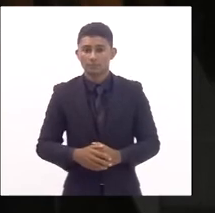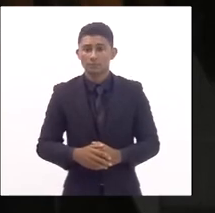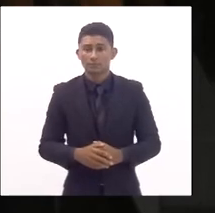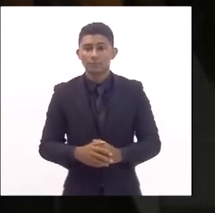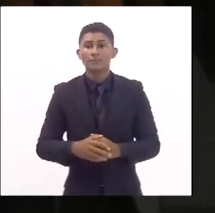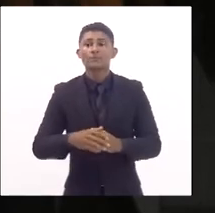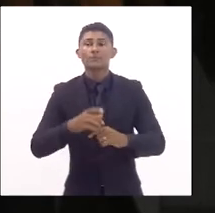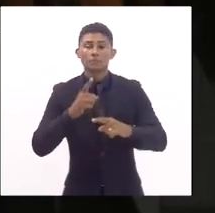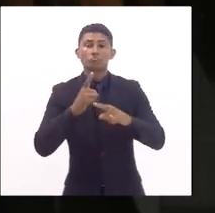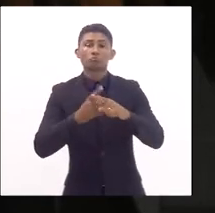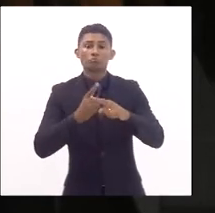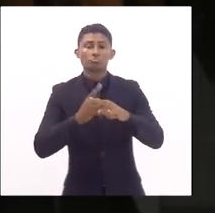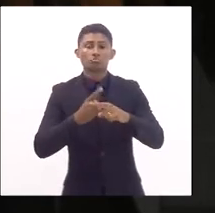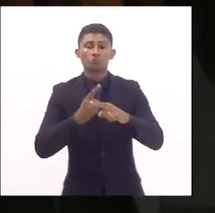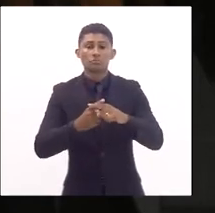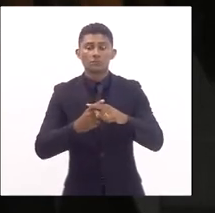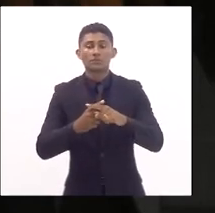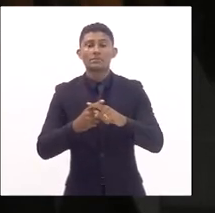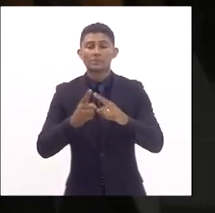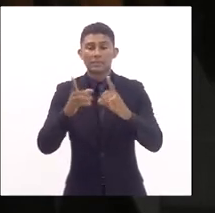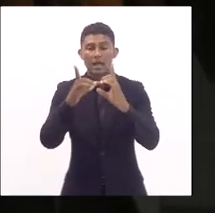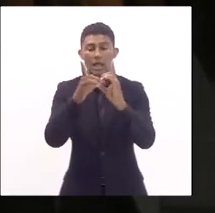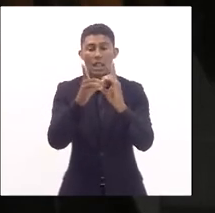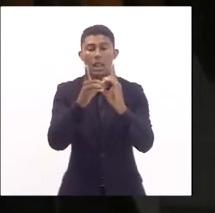é de um processo democrático